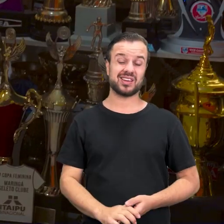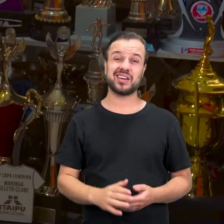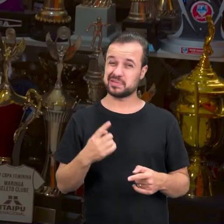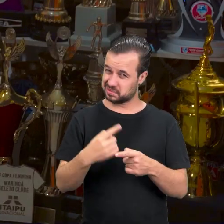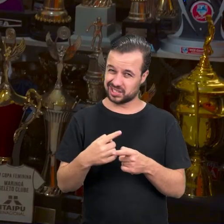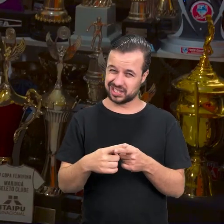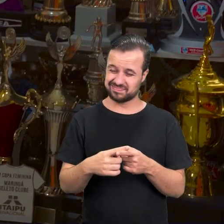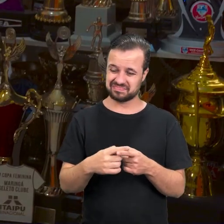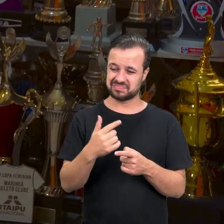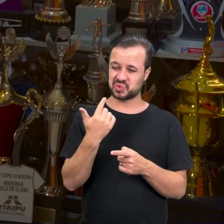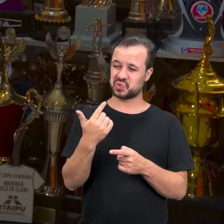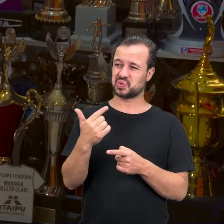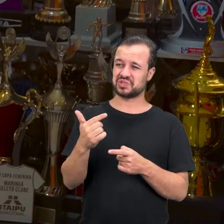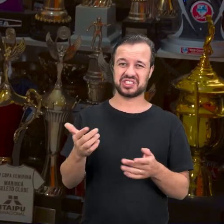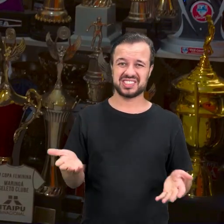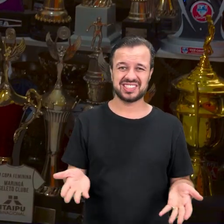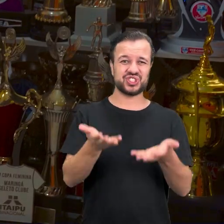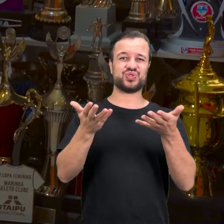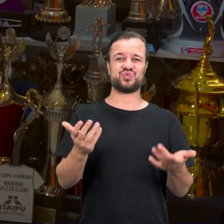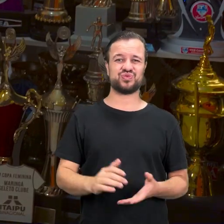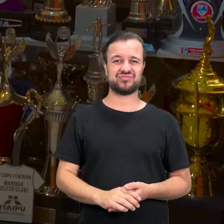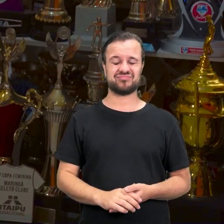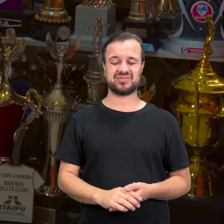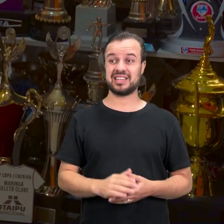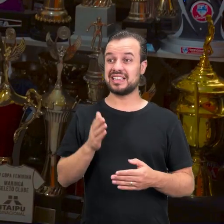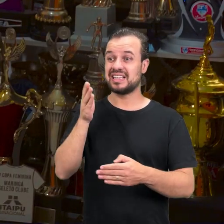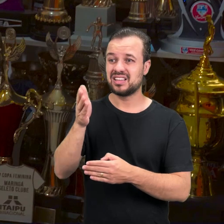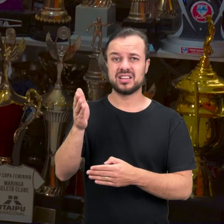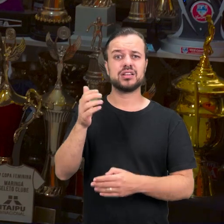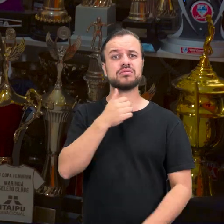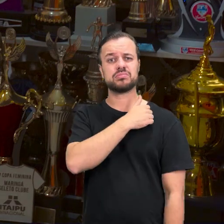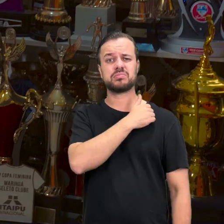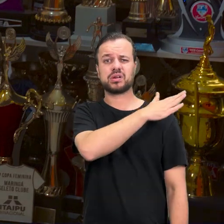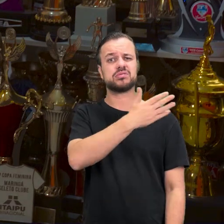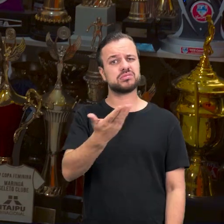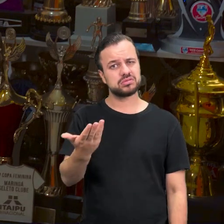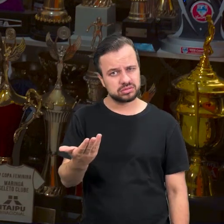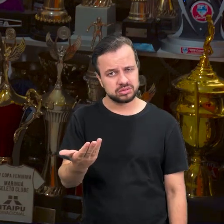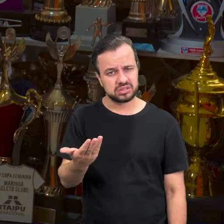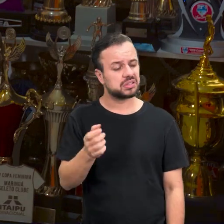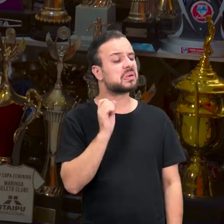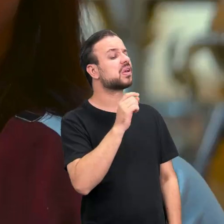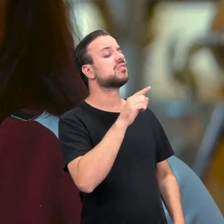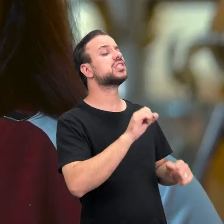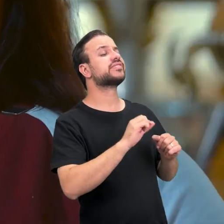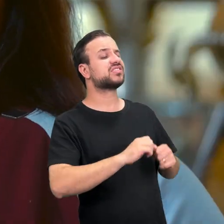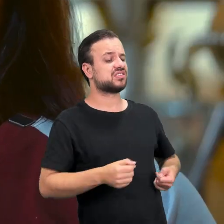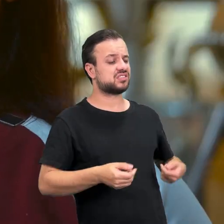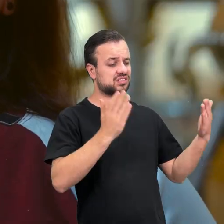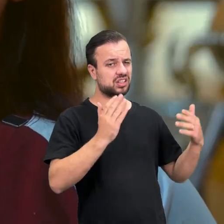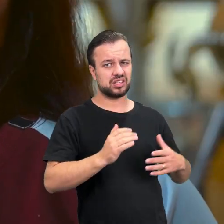tinha incentivo. E quando a gente ia com a dificuldade, chegava lá e sofria o preconceito. O que você está fazendo